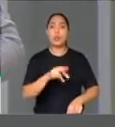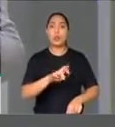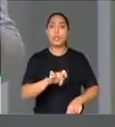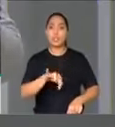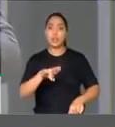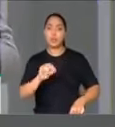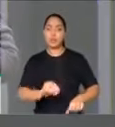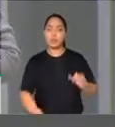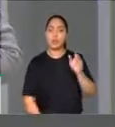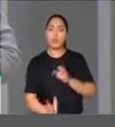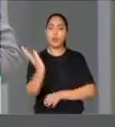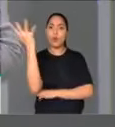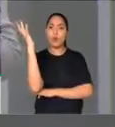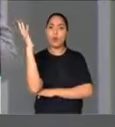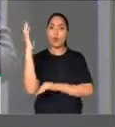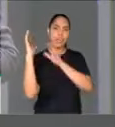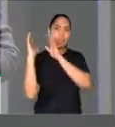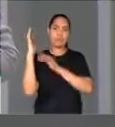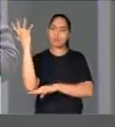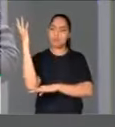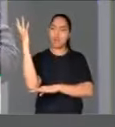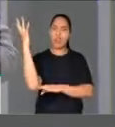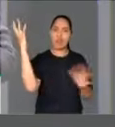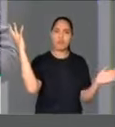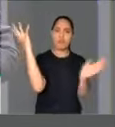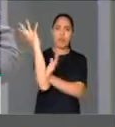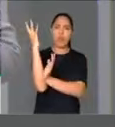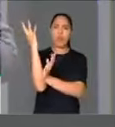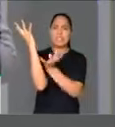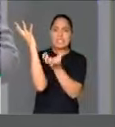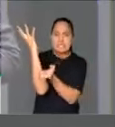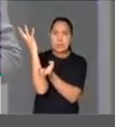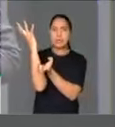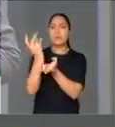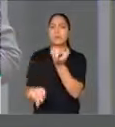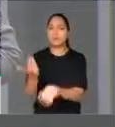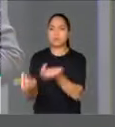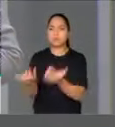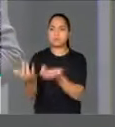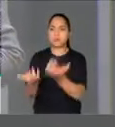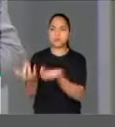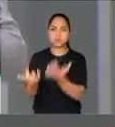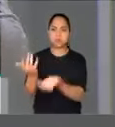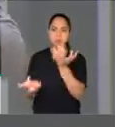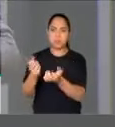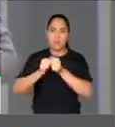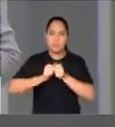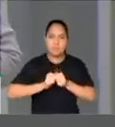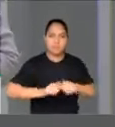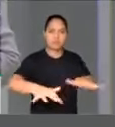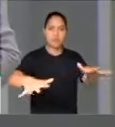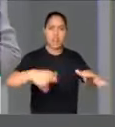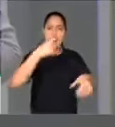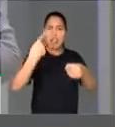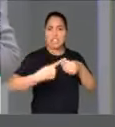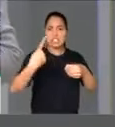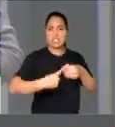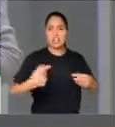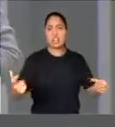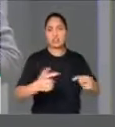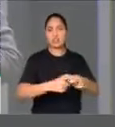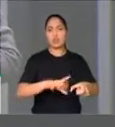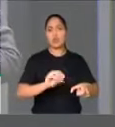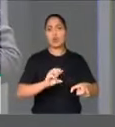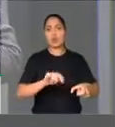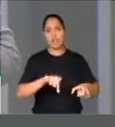Seco, com todo o seu corpo esquartejado, queimado e espalhado nas cidades do interior de Coqueiro Seco